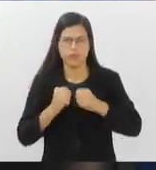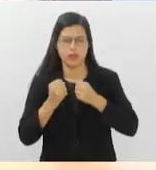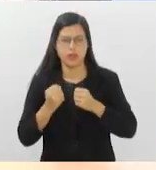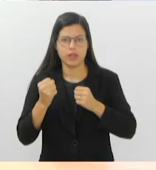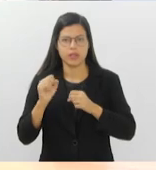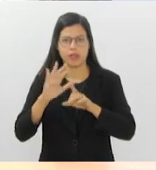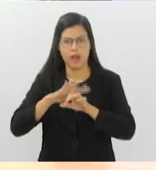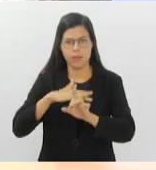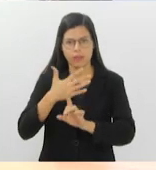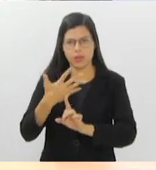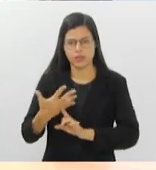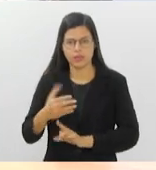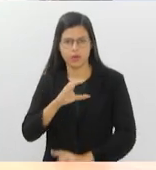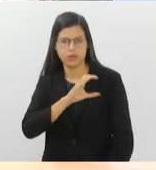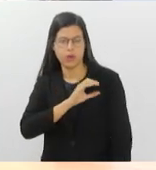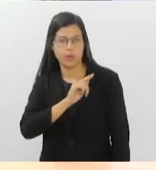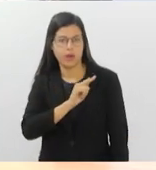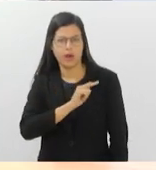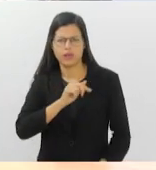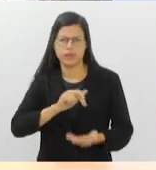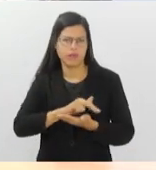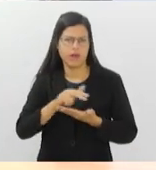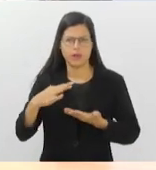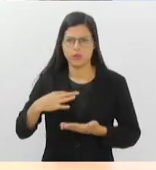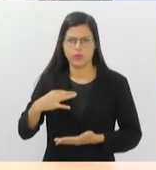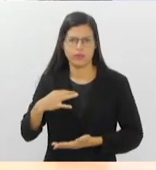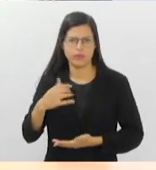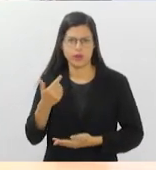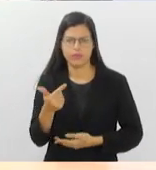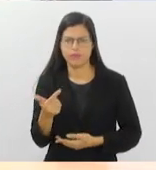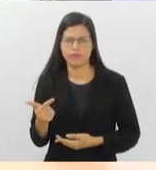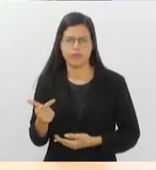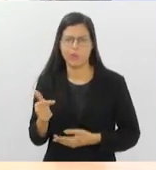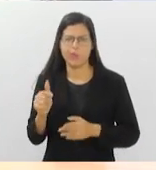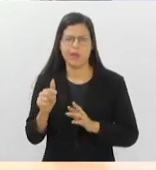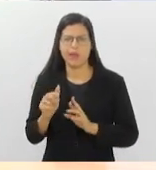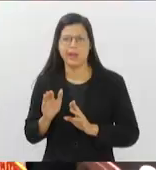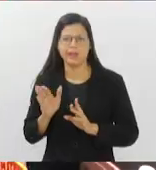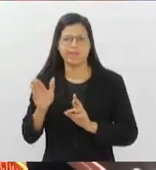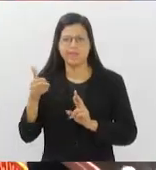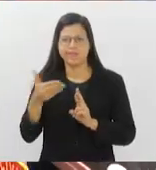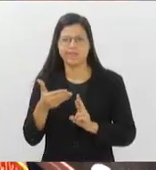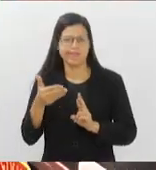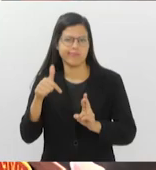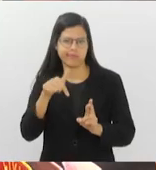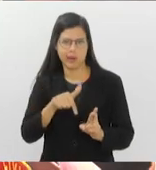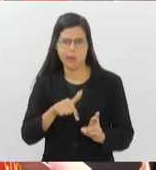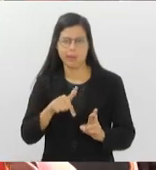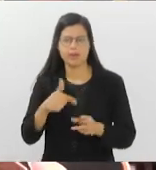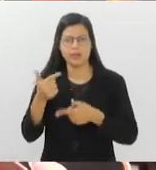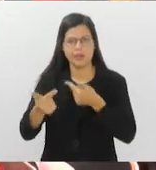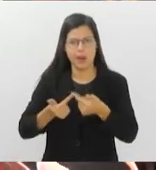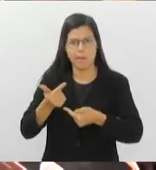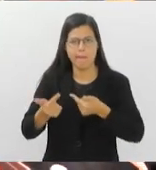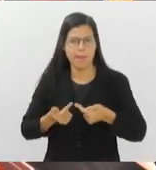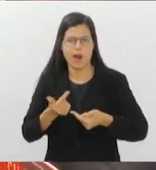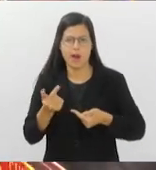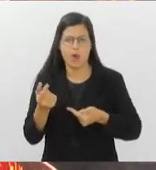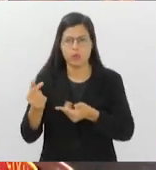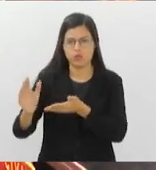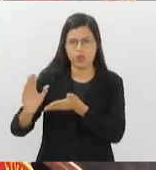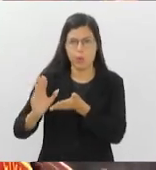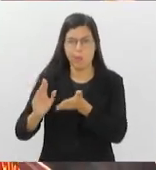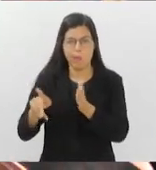Grande, muitos desses voluntários não têm reconhecimento e trabalham com recursos próprios. Hoje a gente faz tanto o combate a incêndio